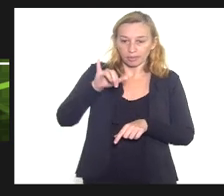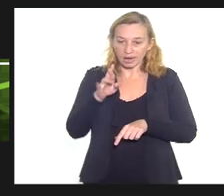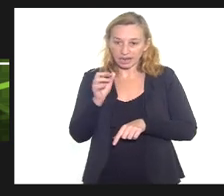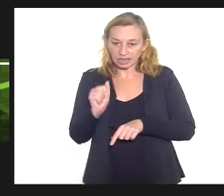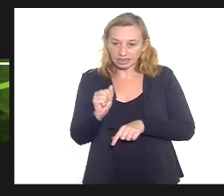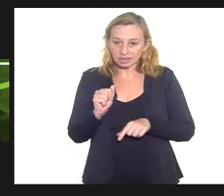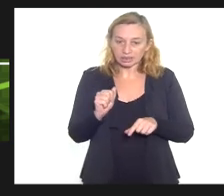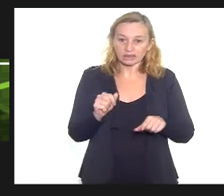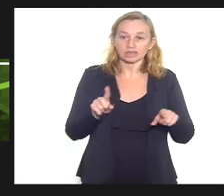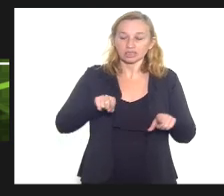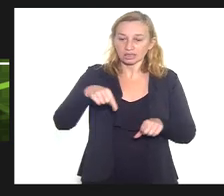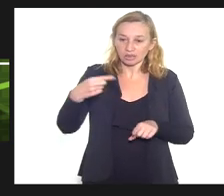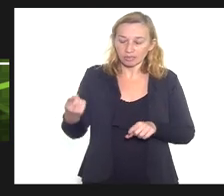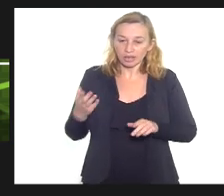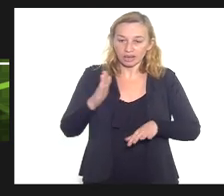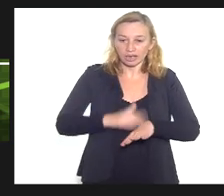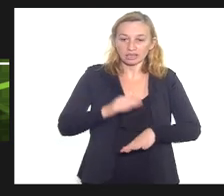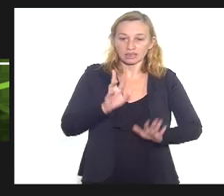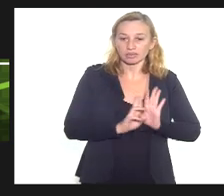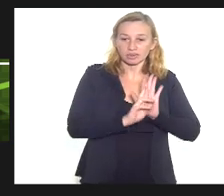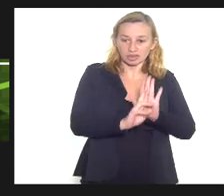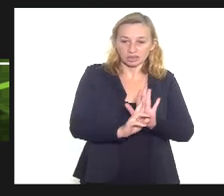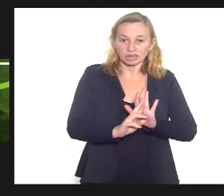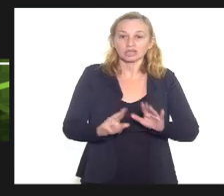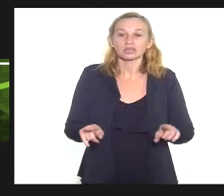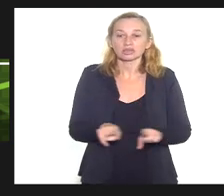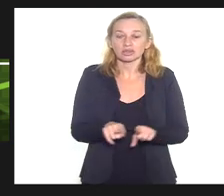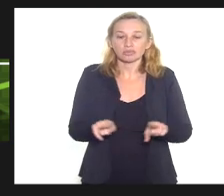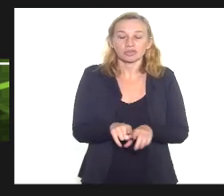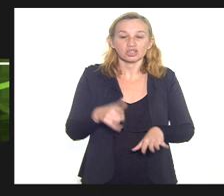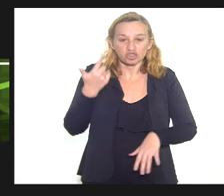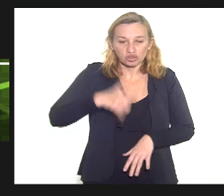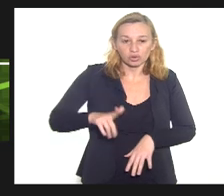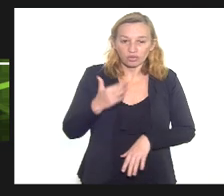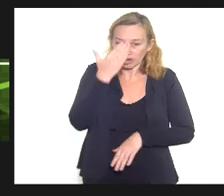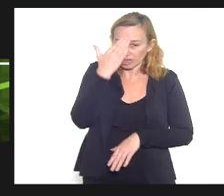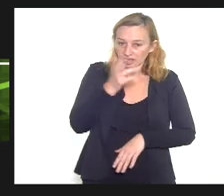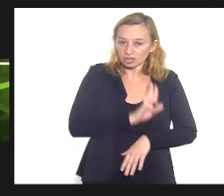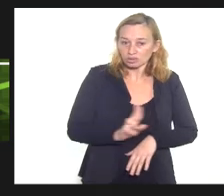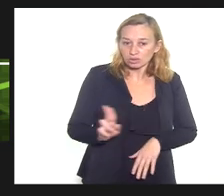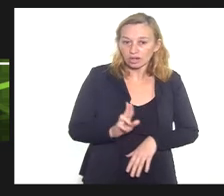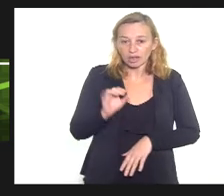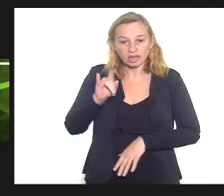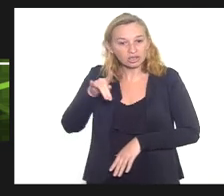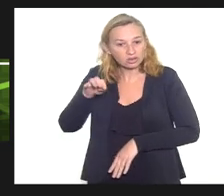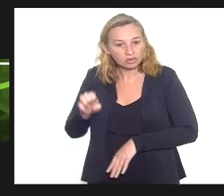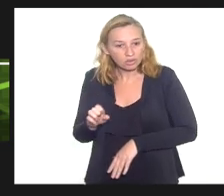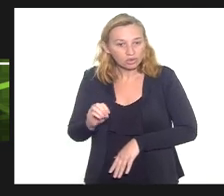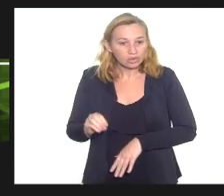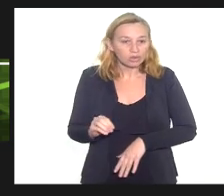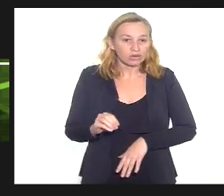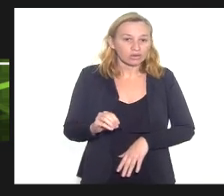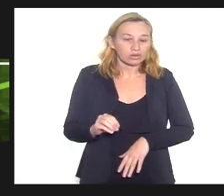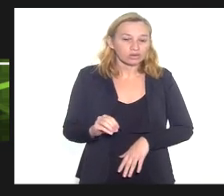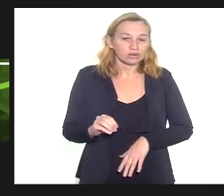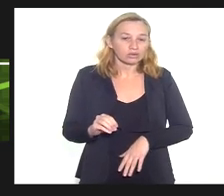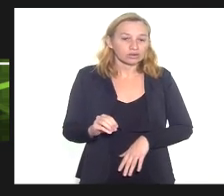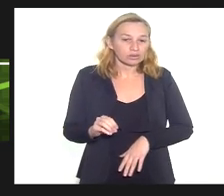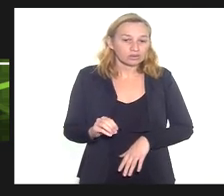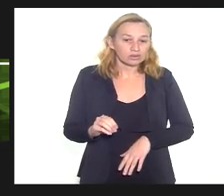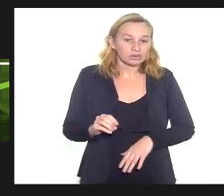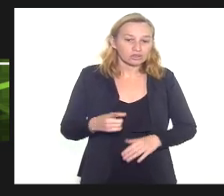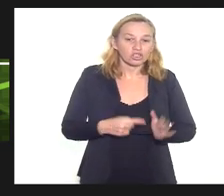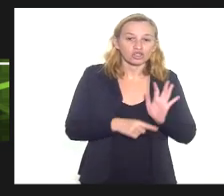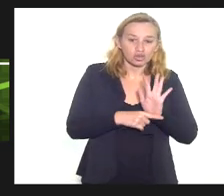da Cefaz e demais representantes, e também mais uma vez agradecer em nome da Equinor e em meu nome a oportunidade de